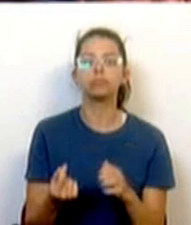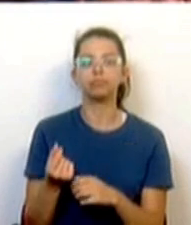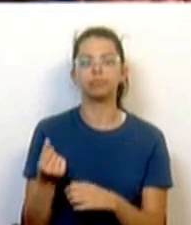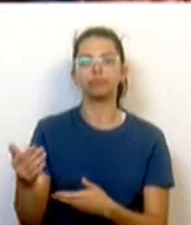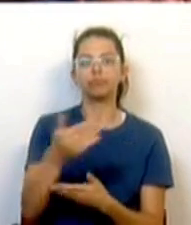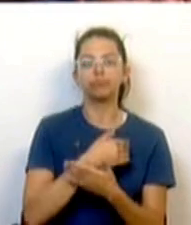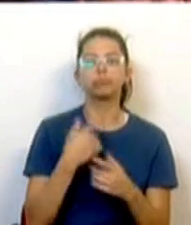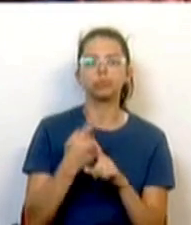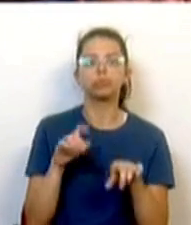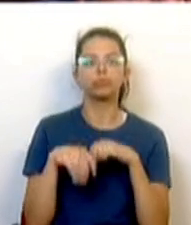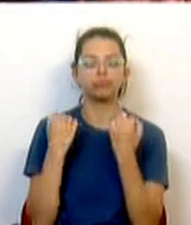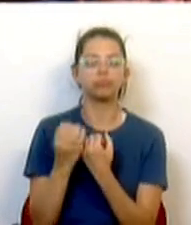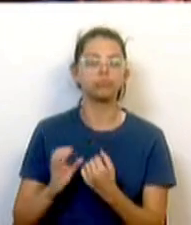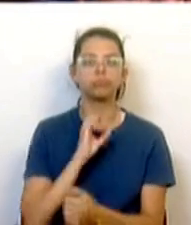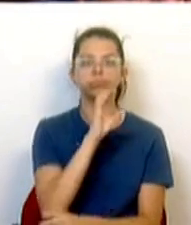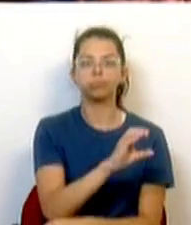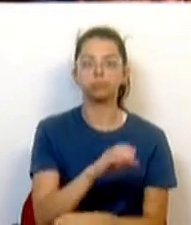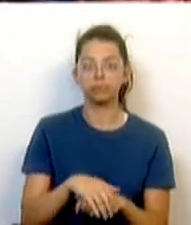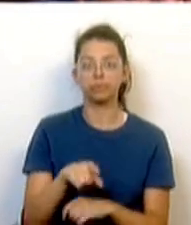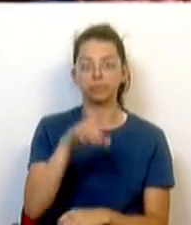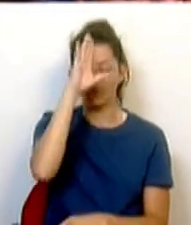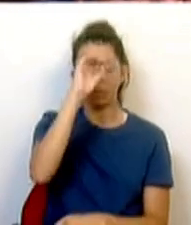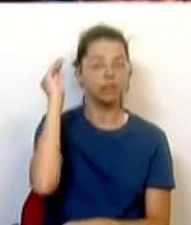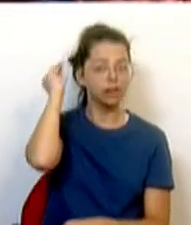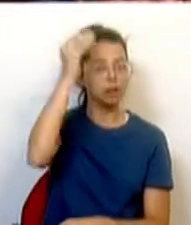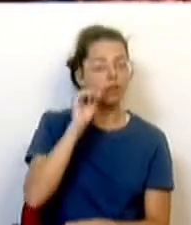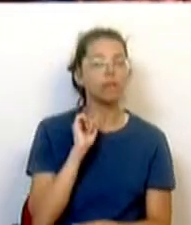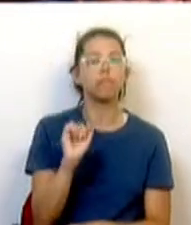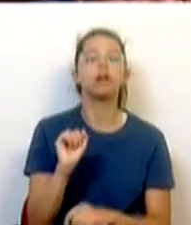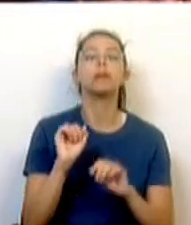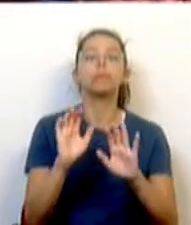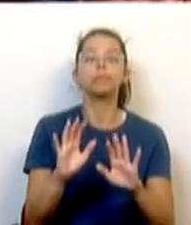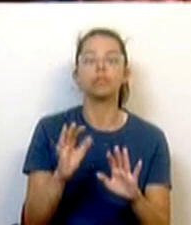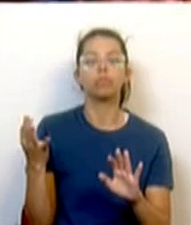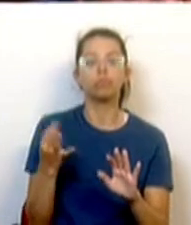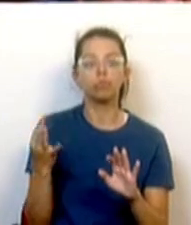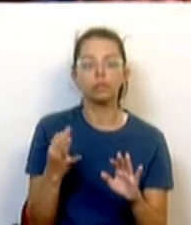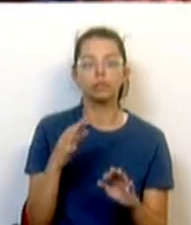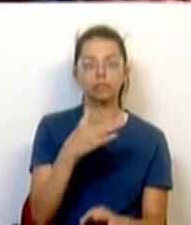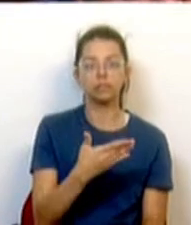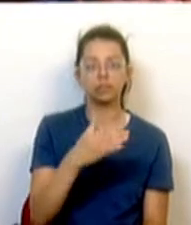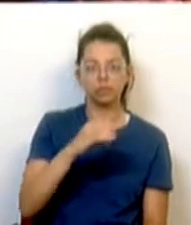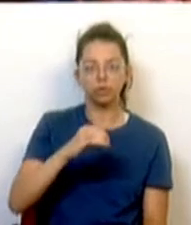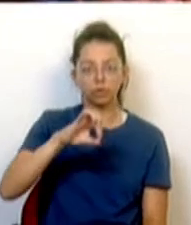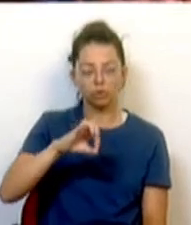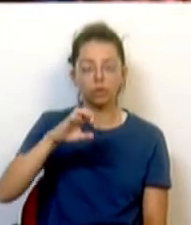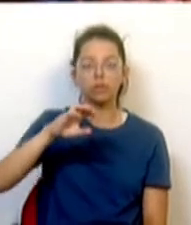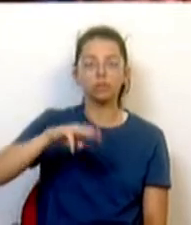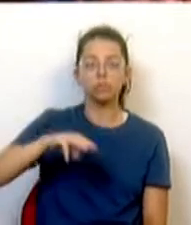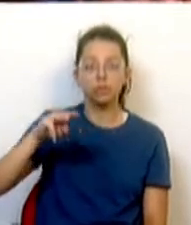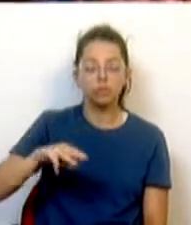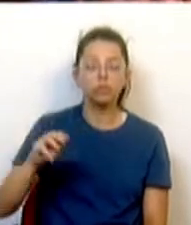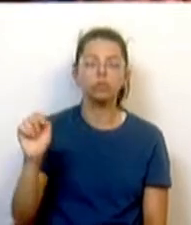jogos sociais. Este é o Governo da República que efetivamente, para além dos 68 milhões de reforço do